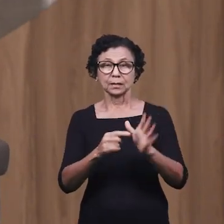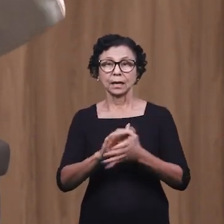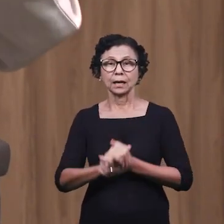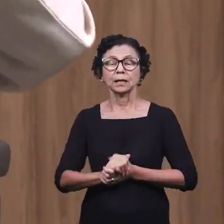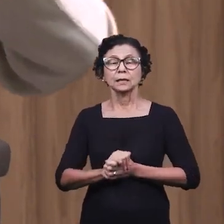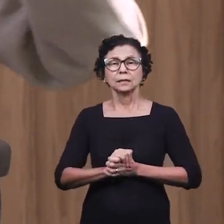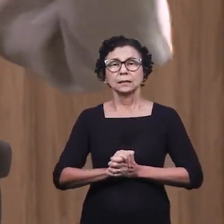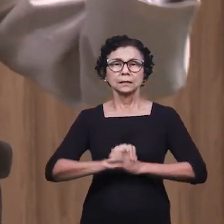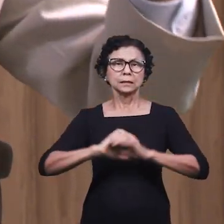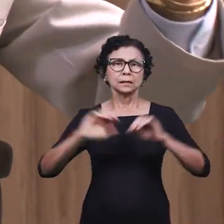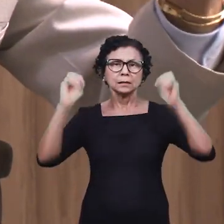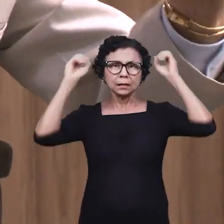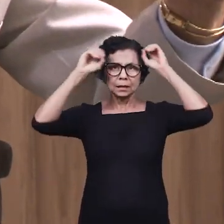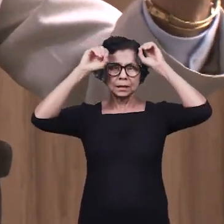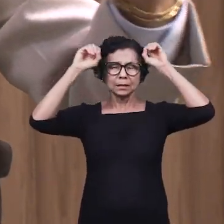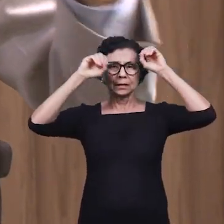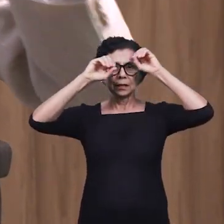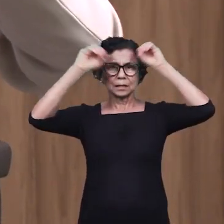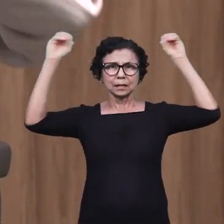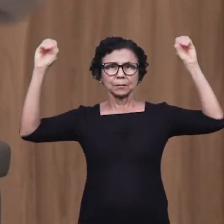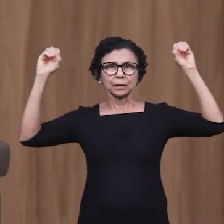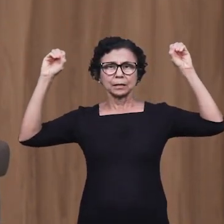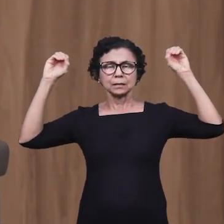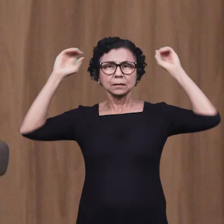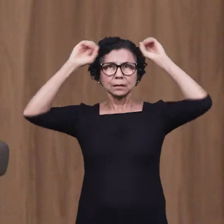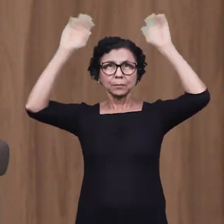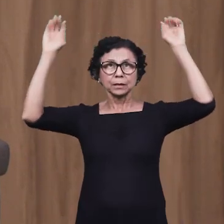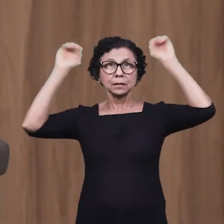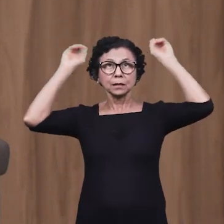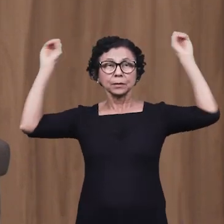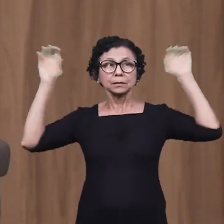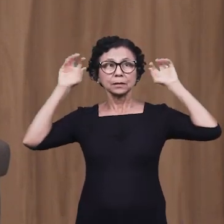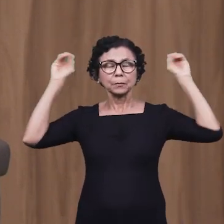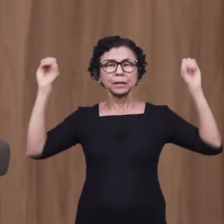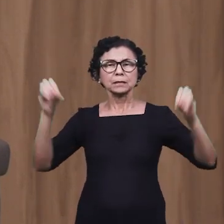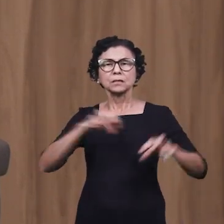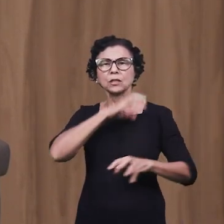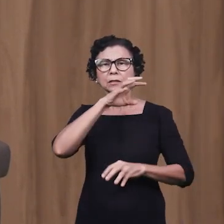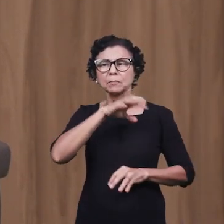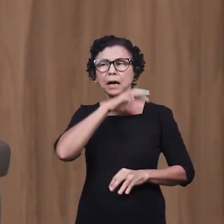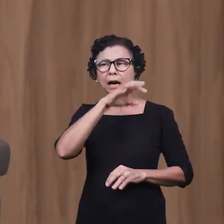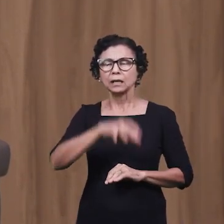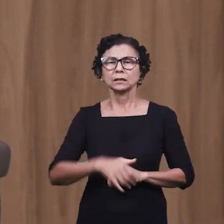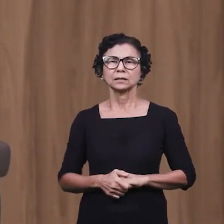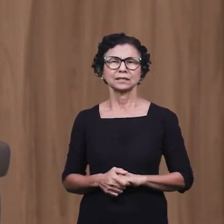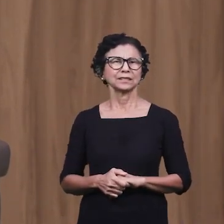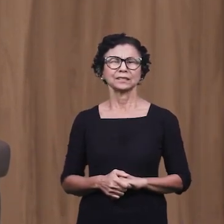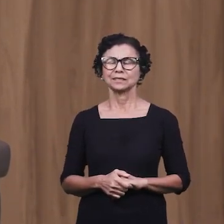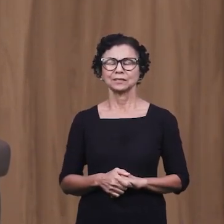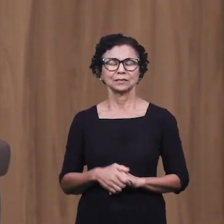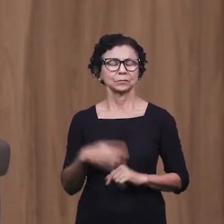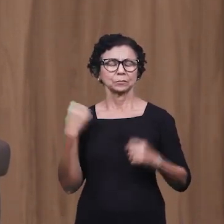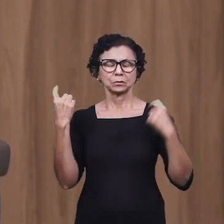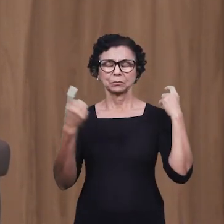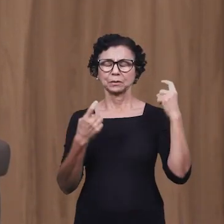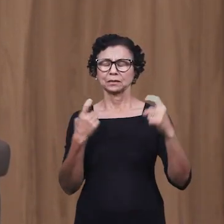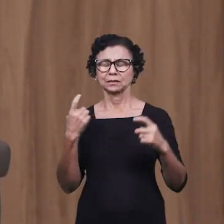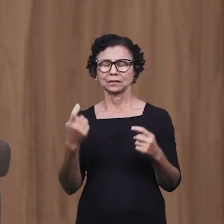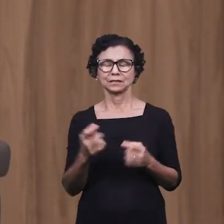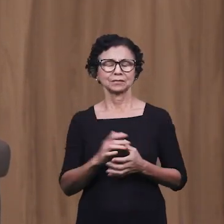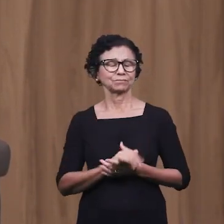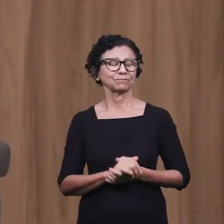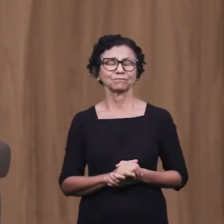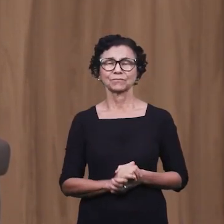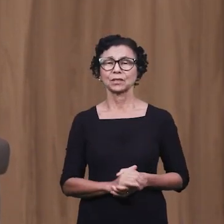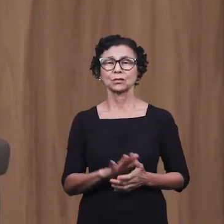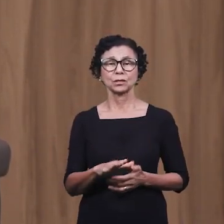cabeças, isso aqui, número 666. E olha que não estamos com essa preocupação, que isso não leva ninguém à